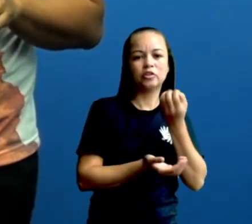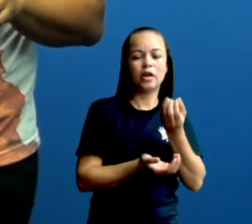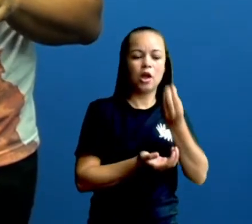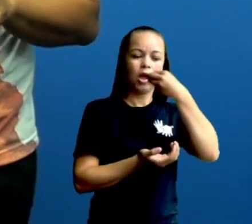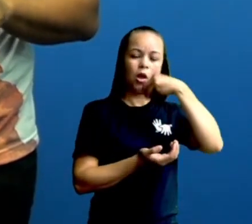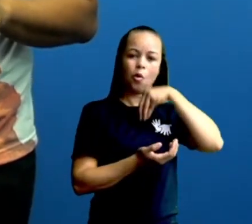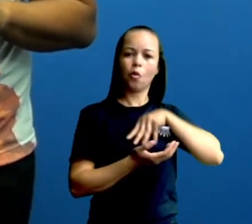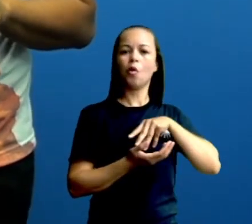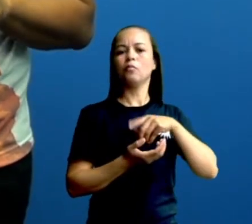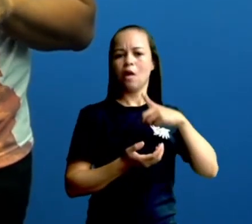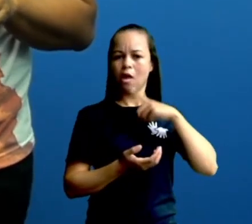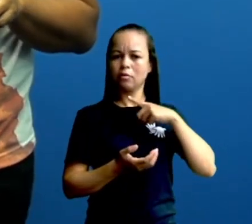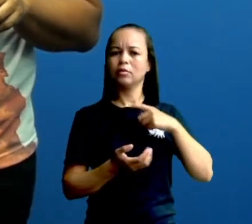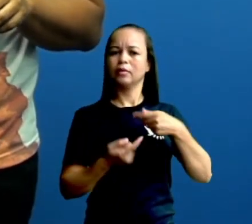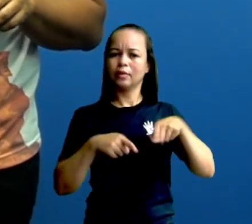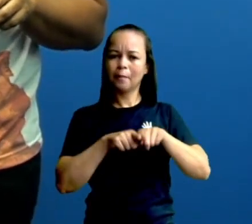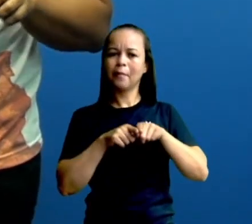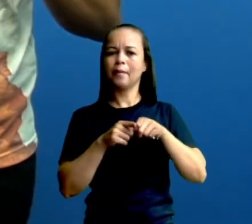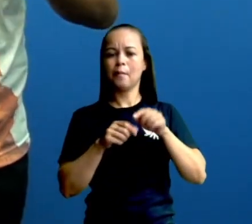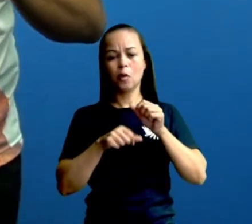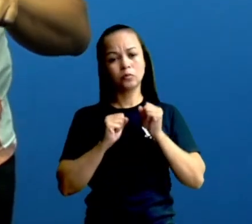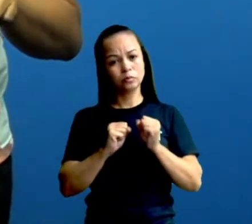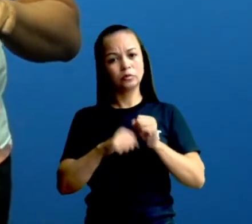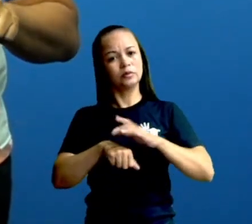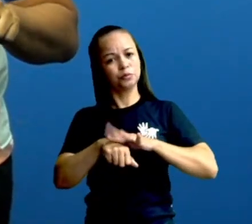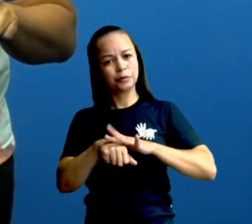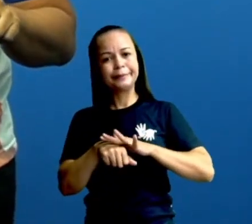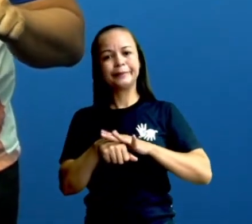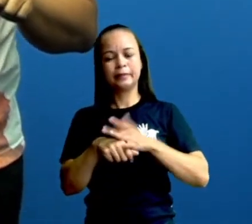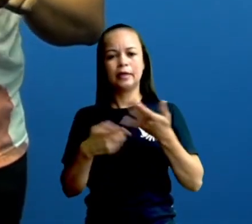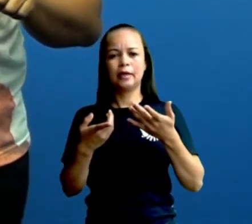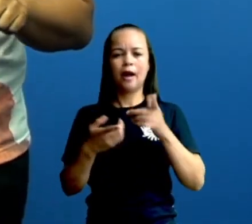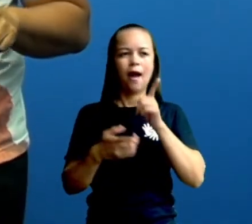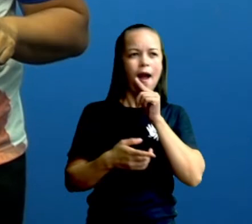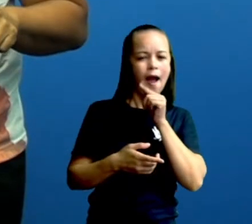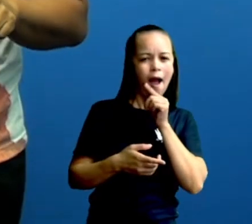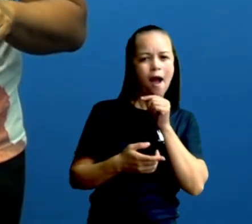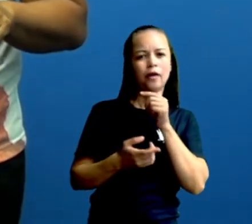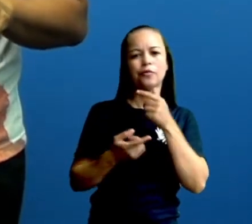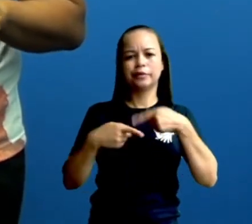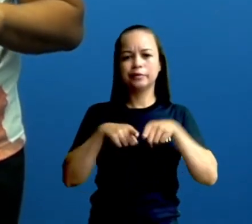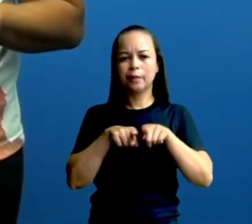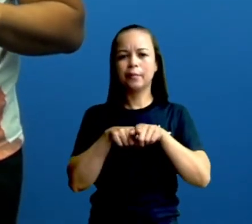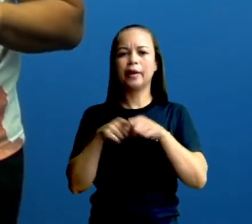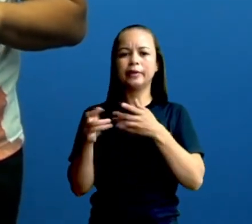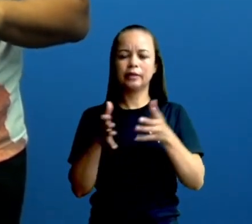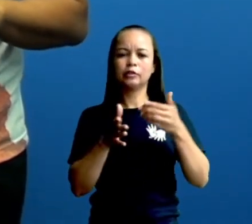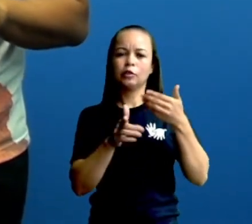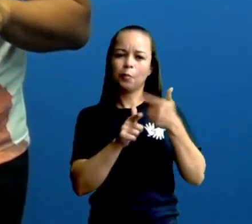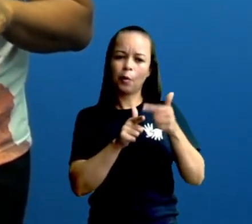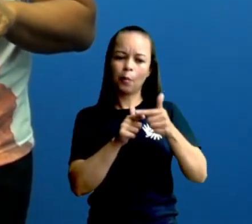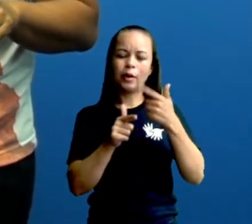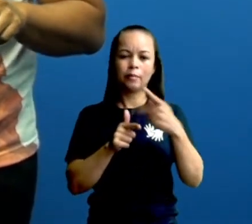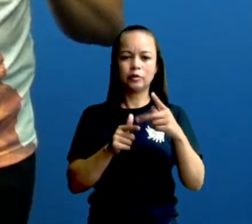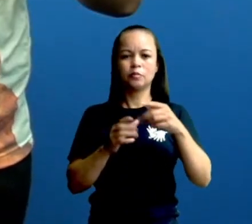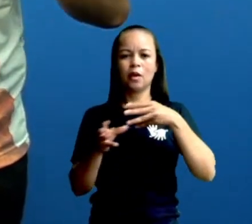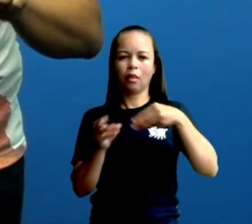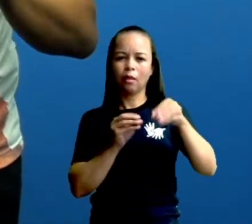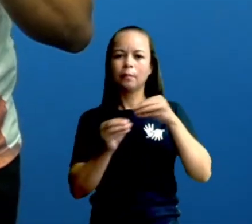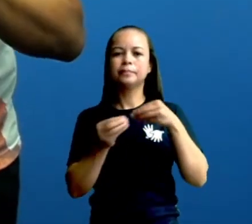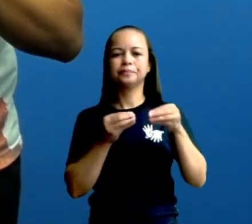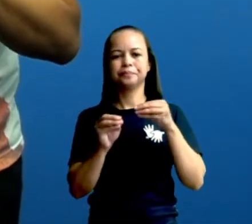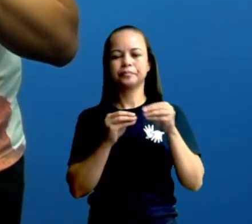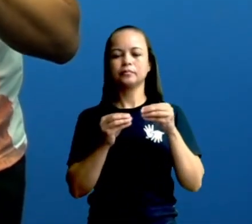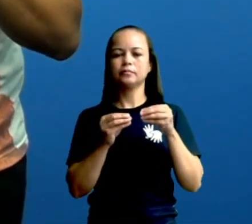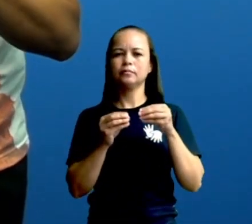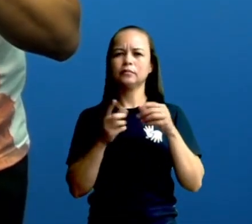certeza, contaminação com microplástico. A água que nós estamos bebendo, com certeza, está sendo impactada pelo microplástico.